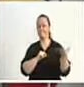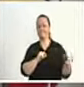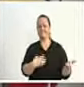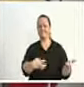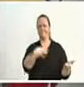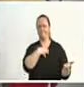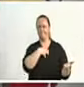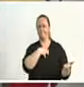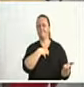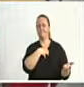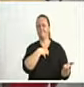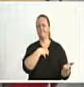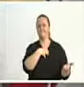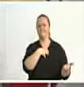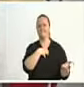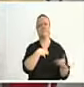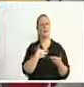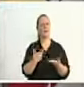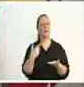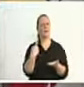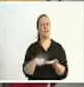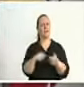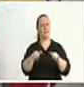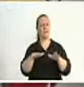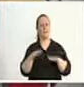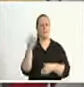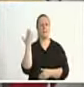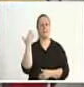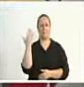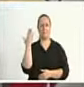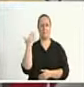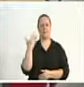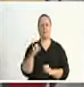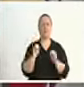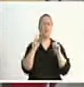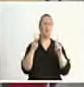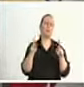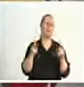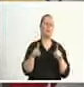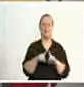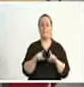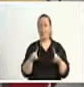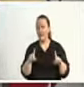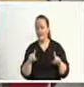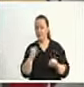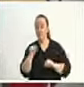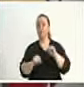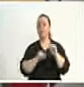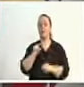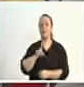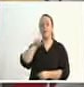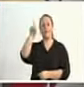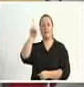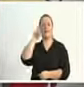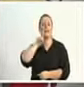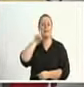pasmem. Eu falei na sessão passada, nem por um e nem por outro, não valia muito a pena por um e por outro, mas acabaram nos Estados Unidos de